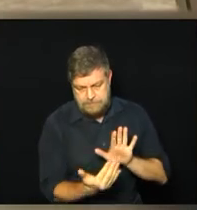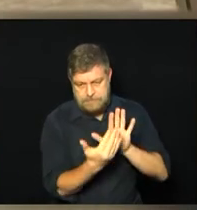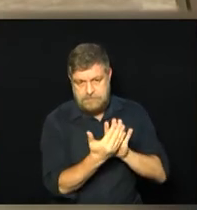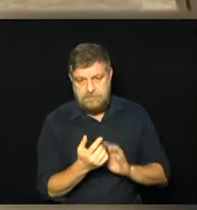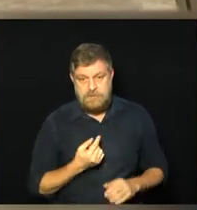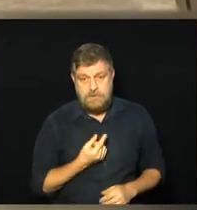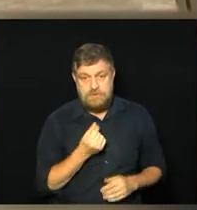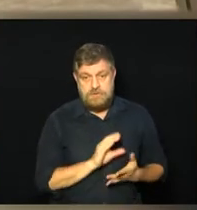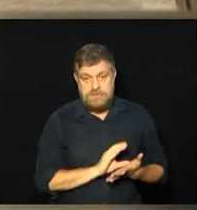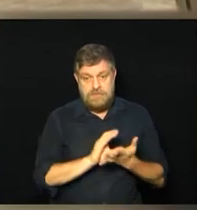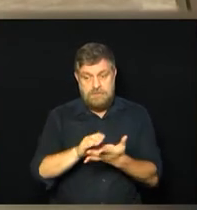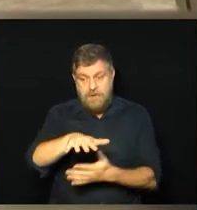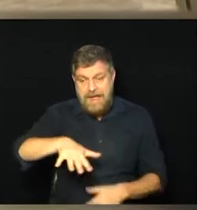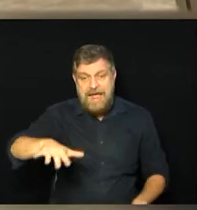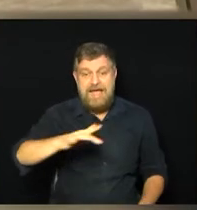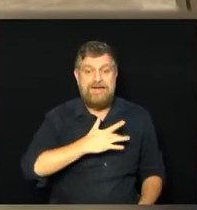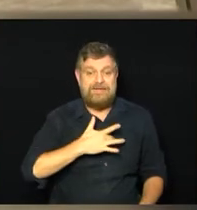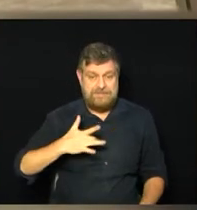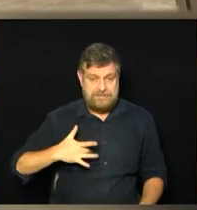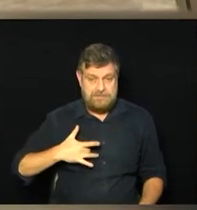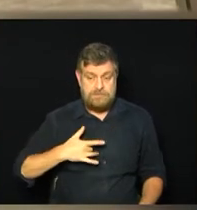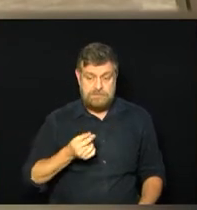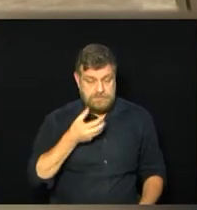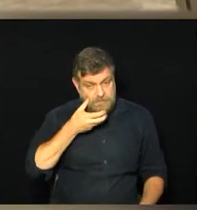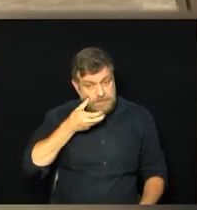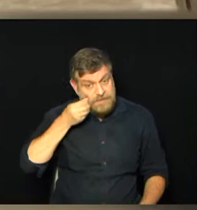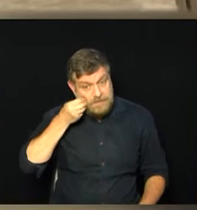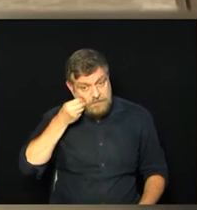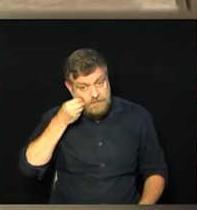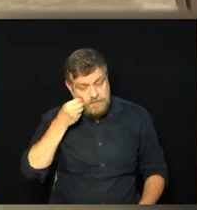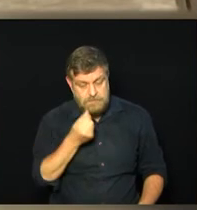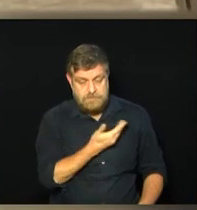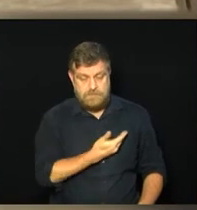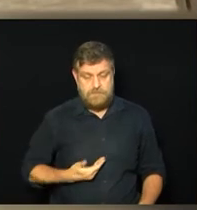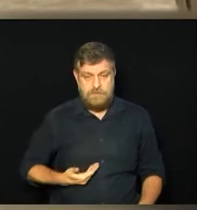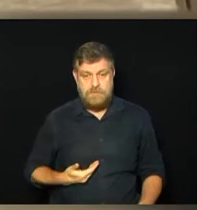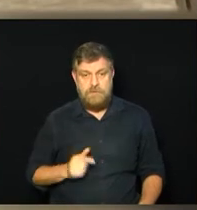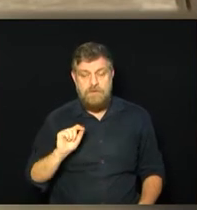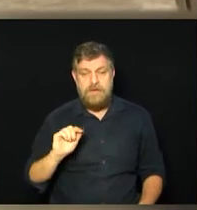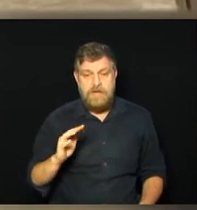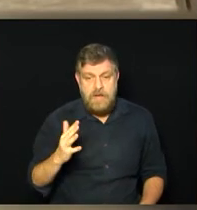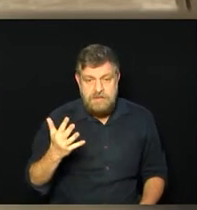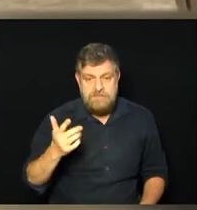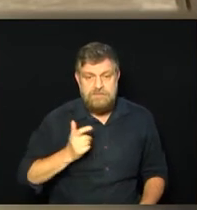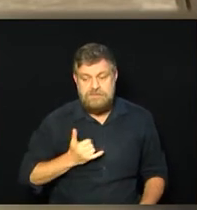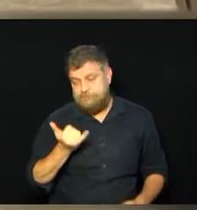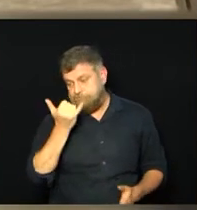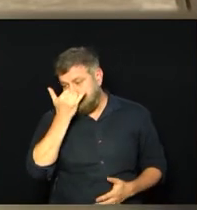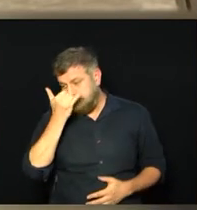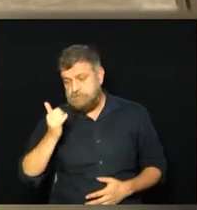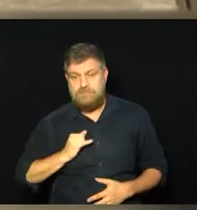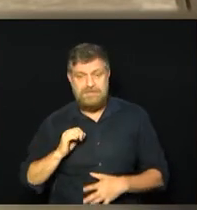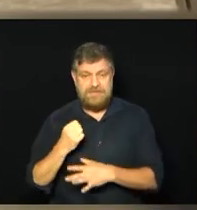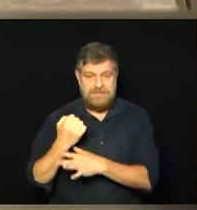direcionados à parte da saúde, e, né, que foi deixado, mas foi a consequência disso, a